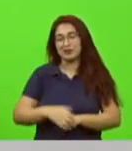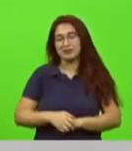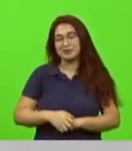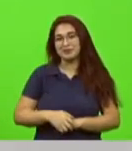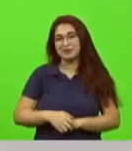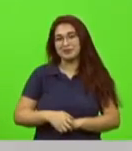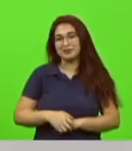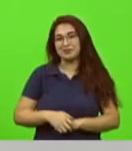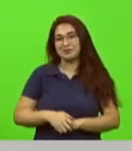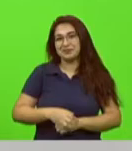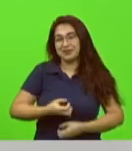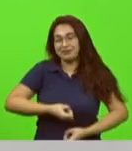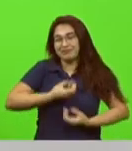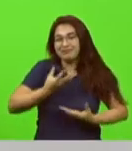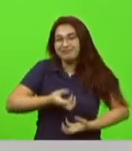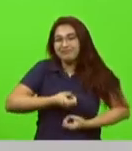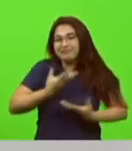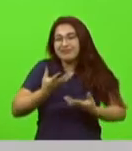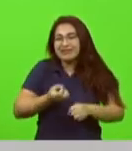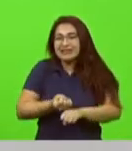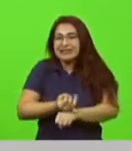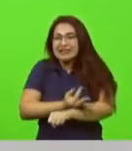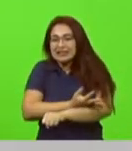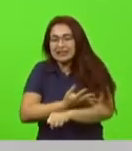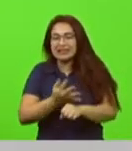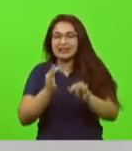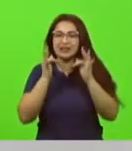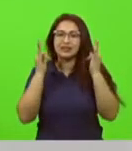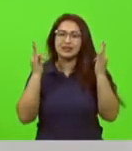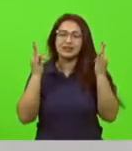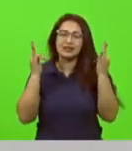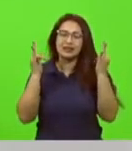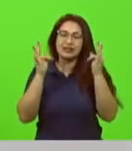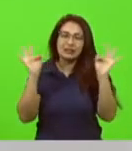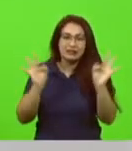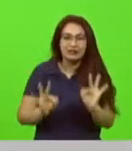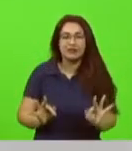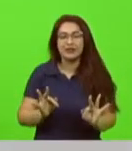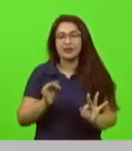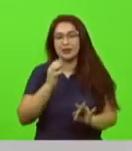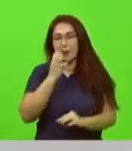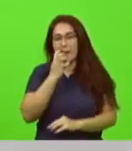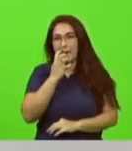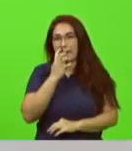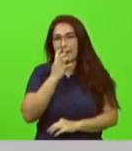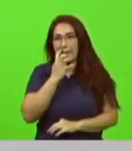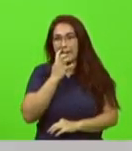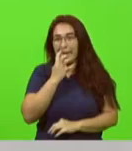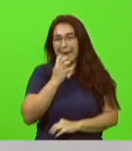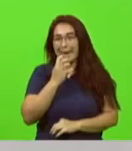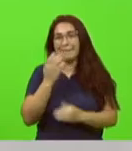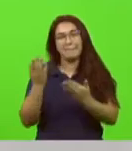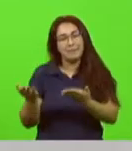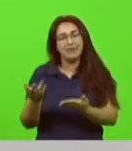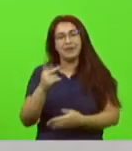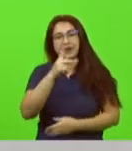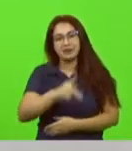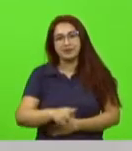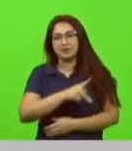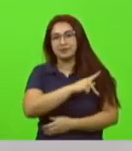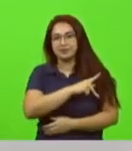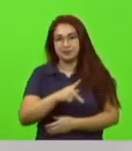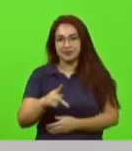bastante emocionado e feliz, né, de estar ocupando esse espaço que o deputado Padre Pedro Baldissera